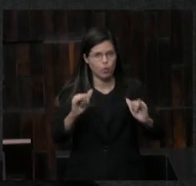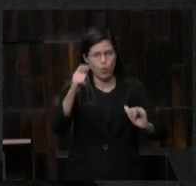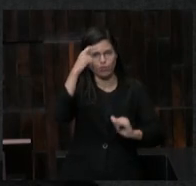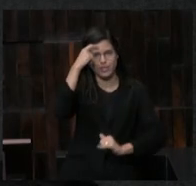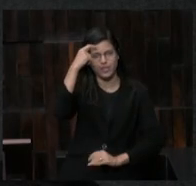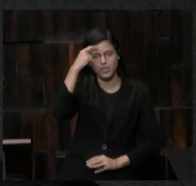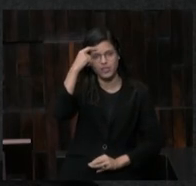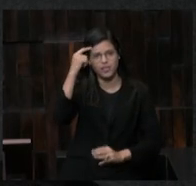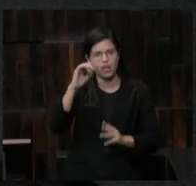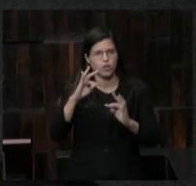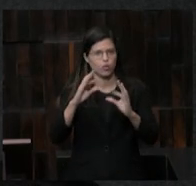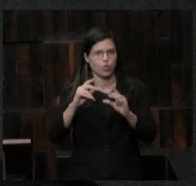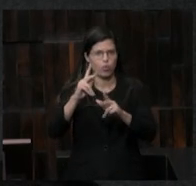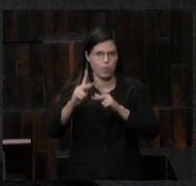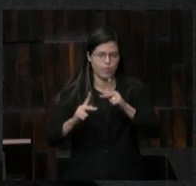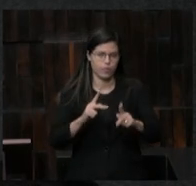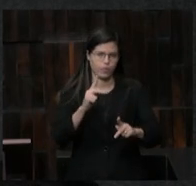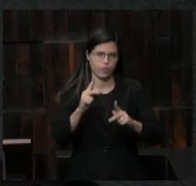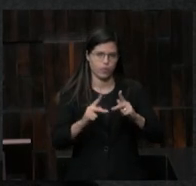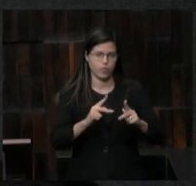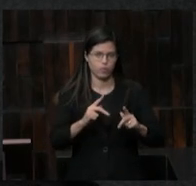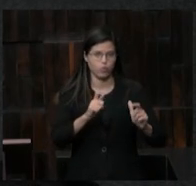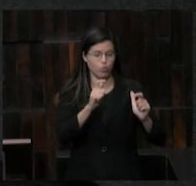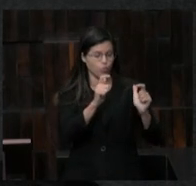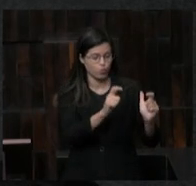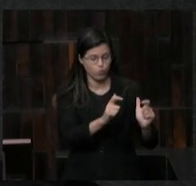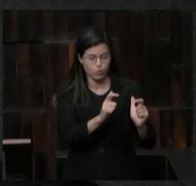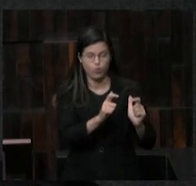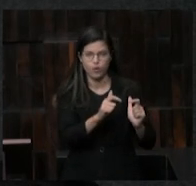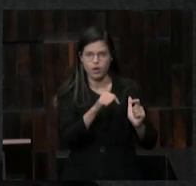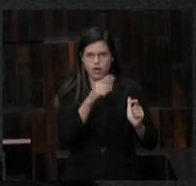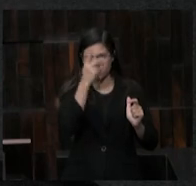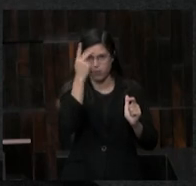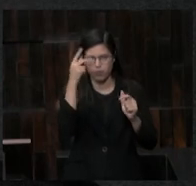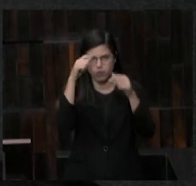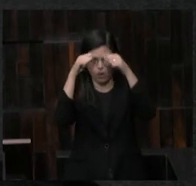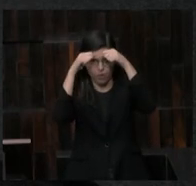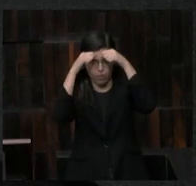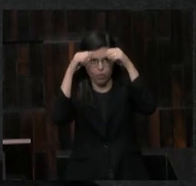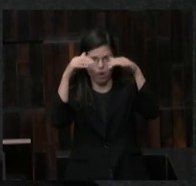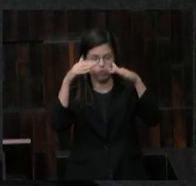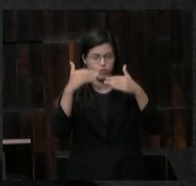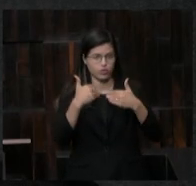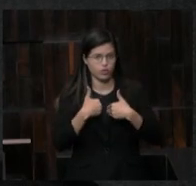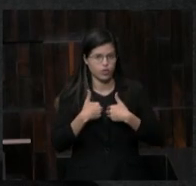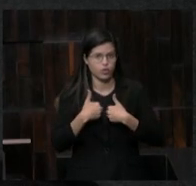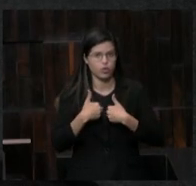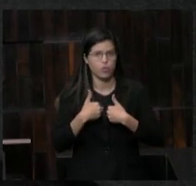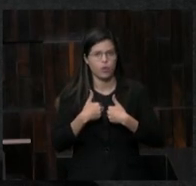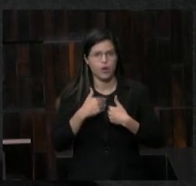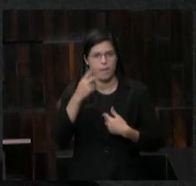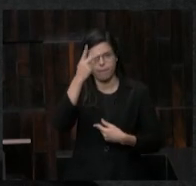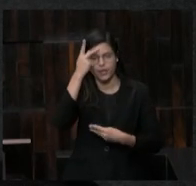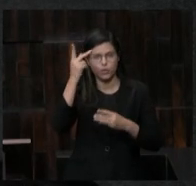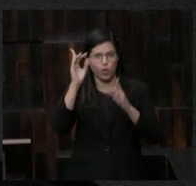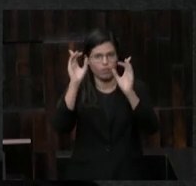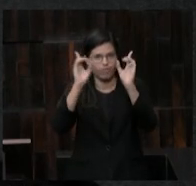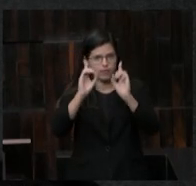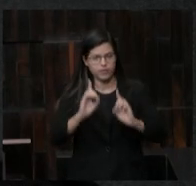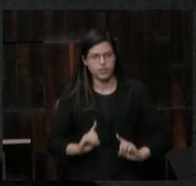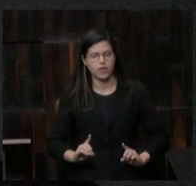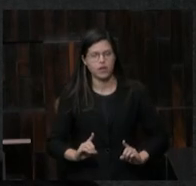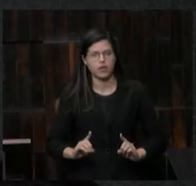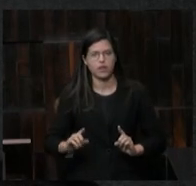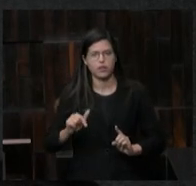a população que o lugar da pessoa com autismo, o lugar da pessoa com deficiência